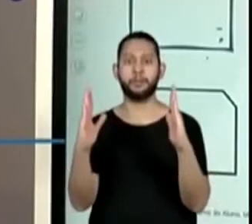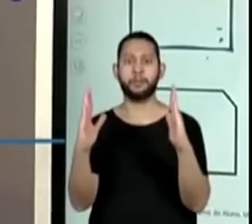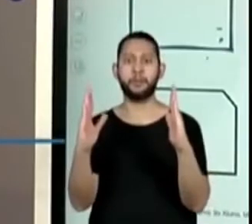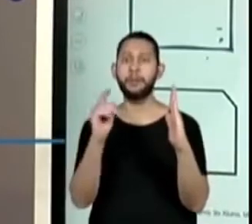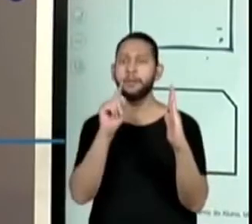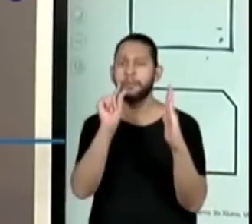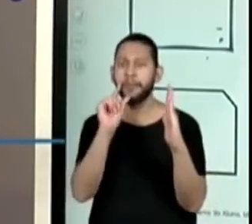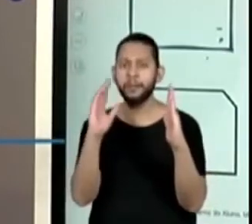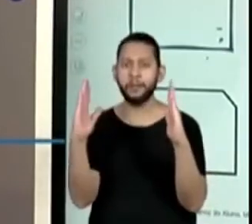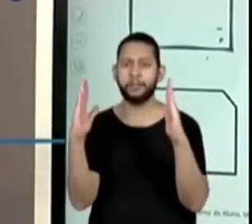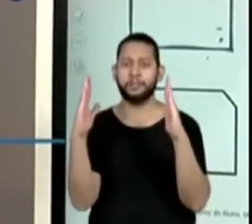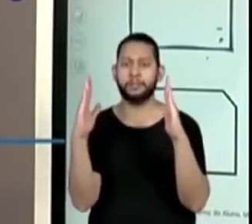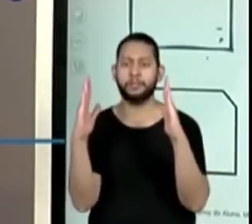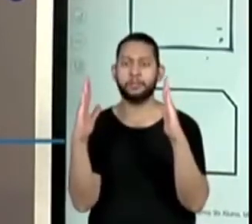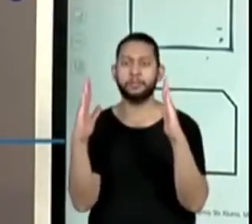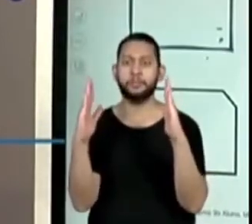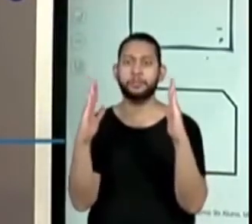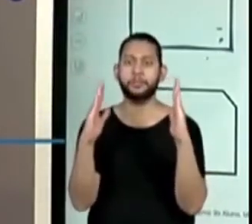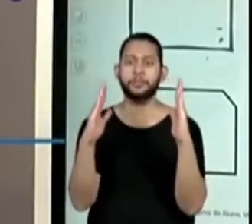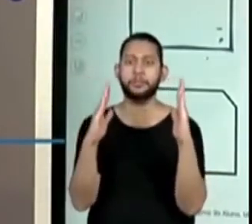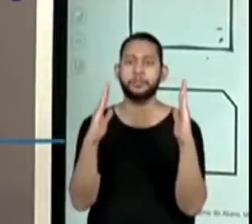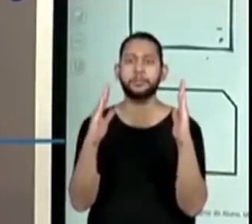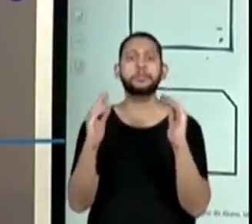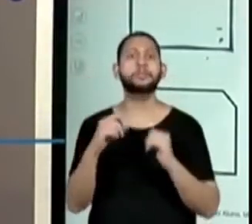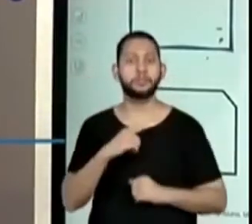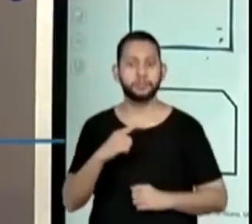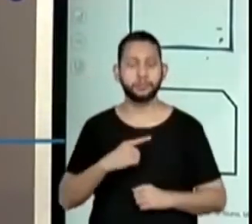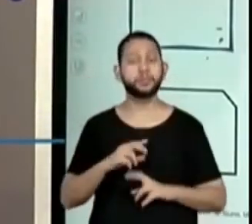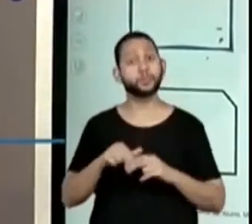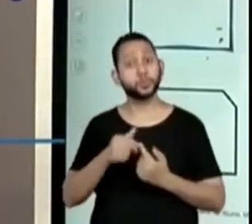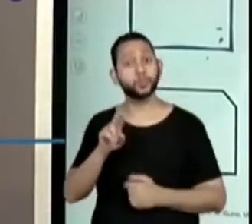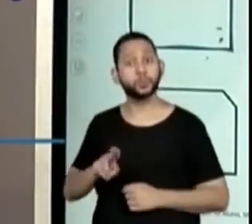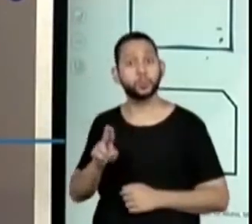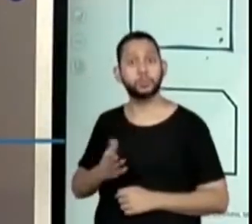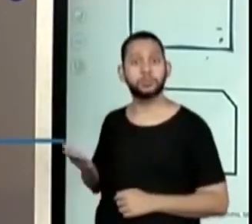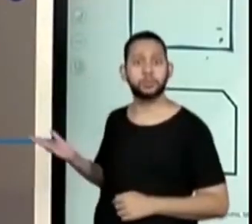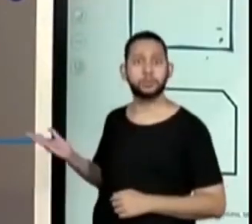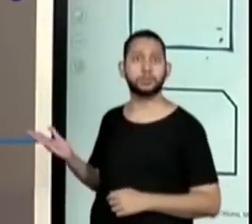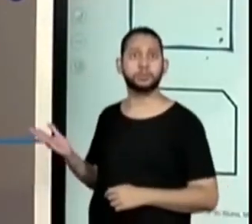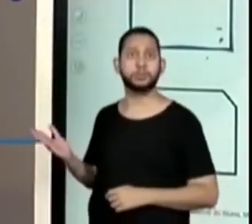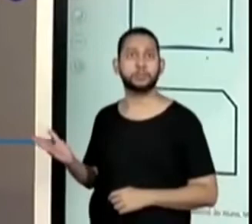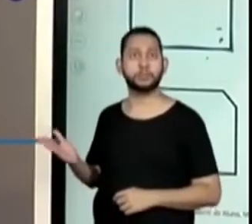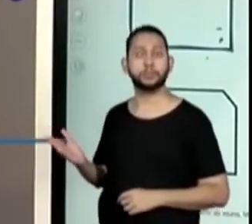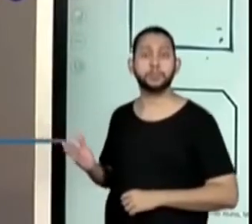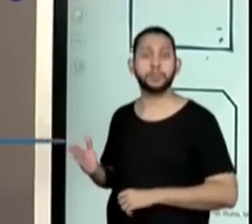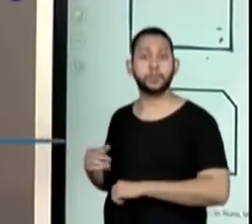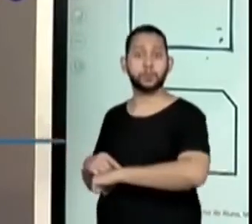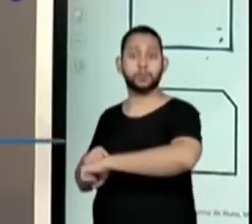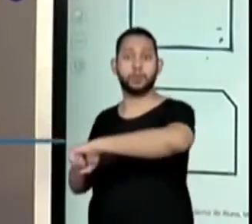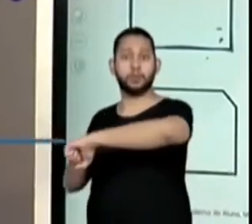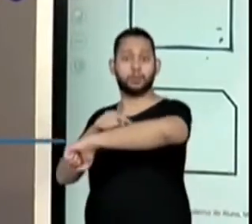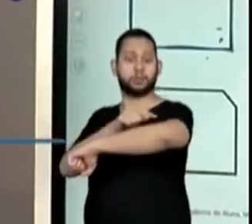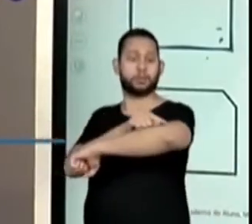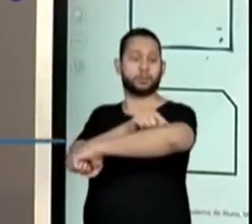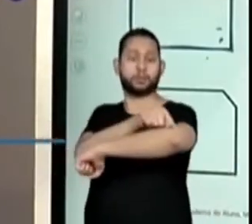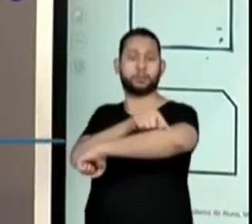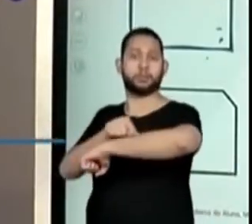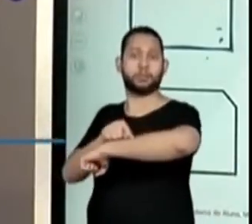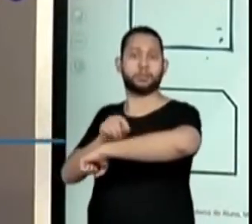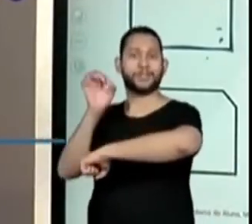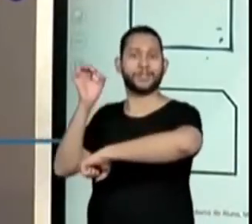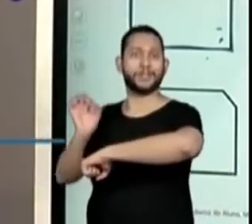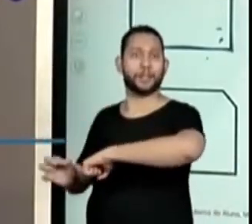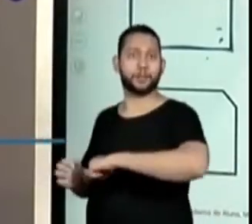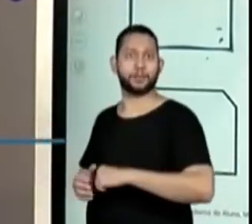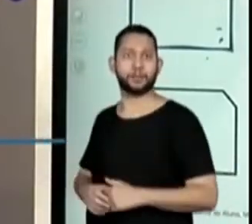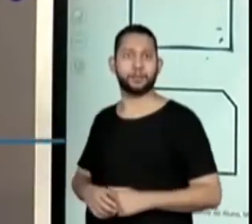está fora do prumo, tá? Para isso que se usa esse tipo de ferramenta, o esquadro. Isso aqui é o resto da folha, tá vendo? Nossa,